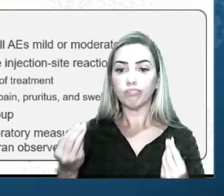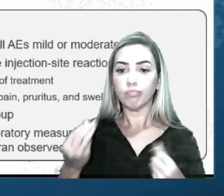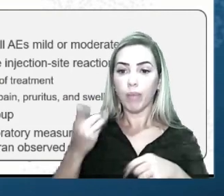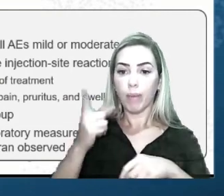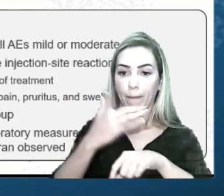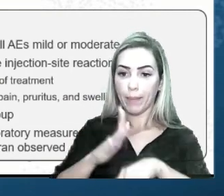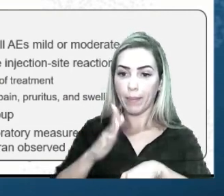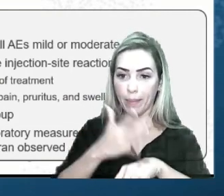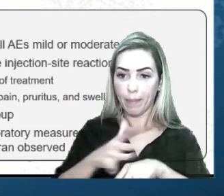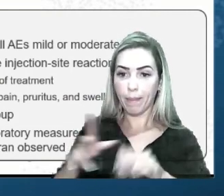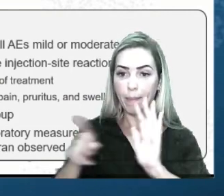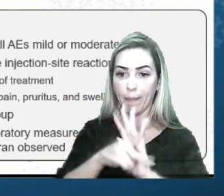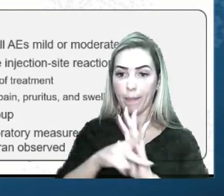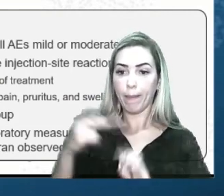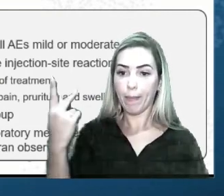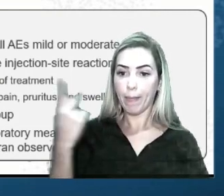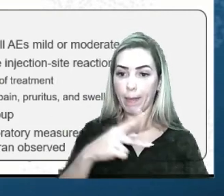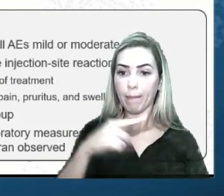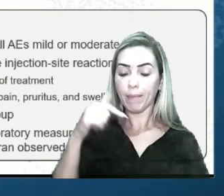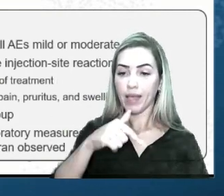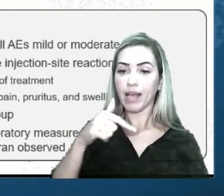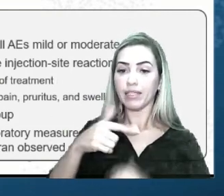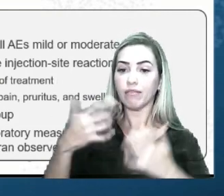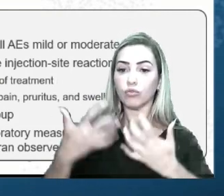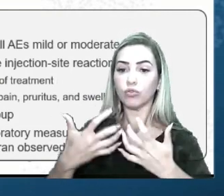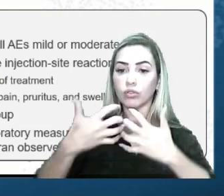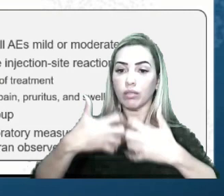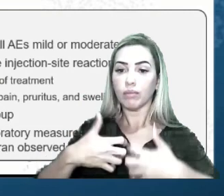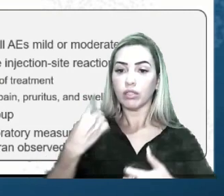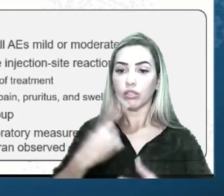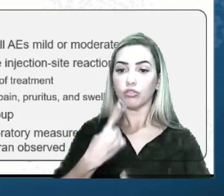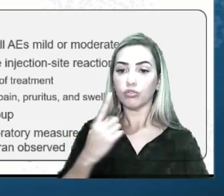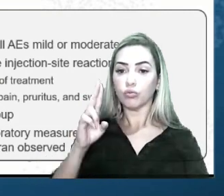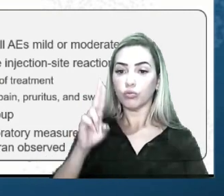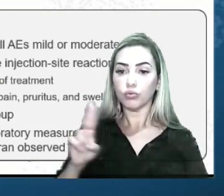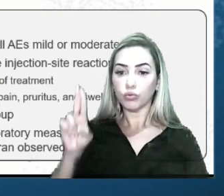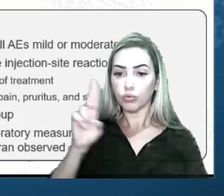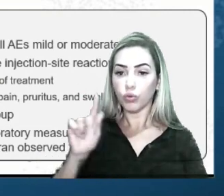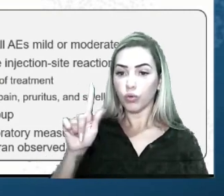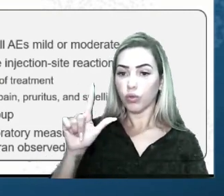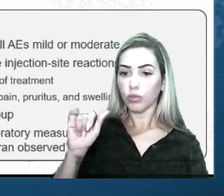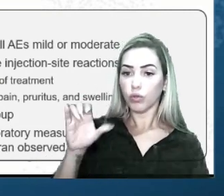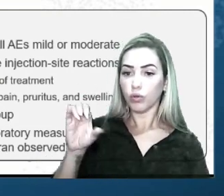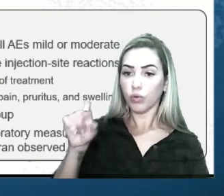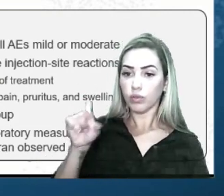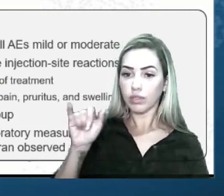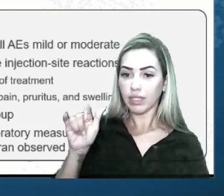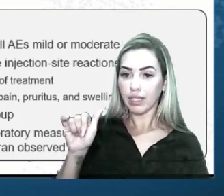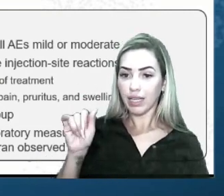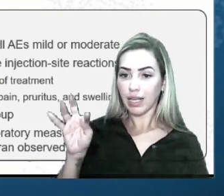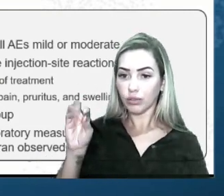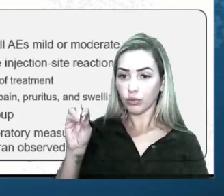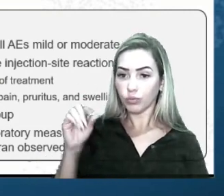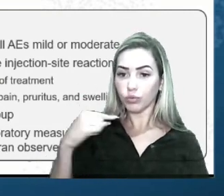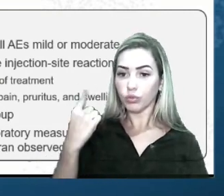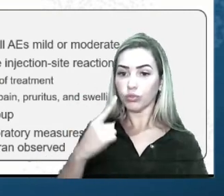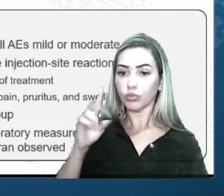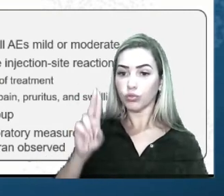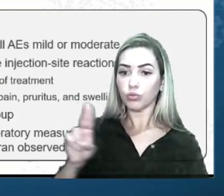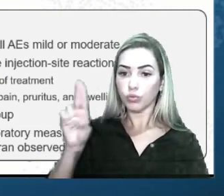ensaio, e esse mecanismo, a gente usa o glicoxilato, e então a gente usa